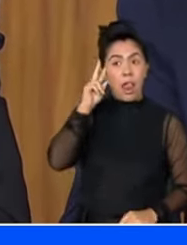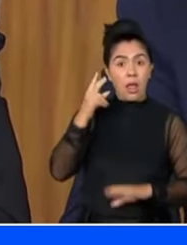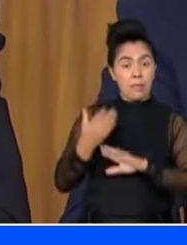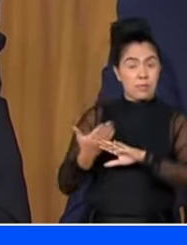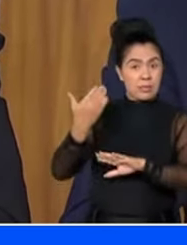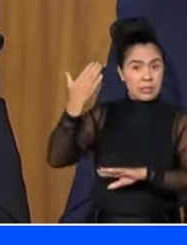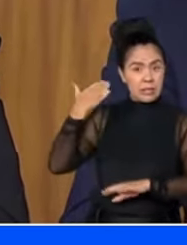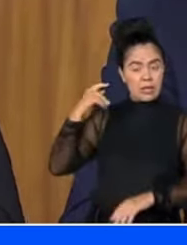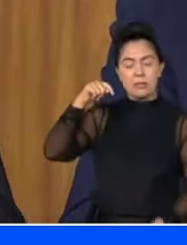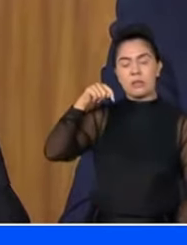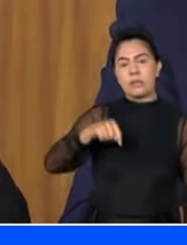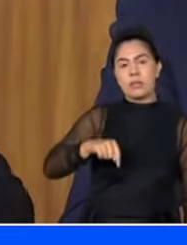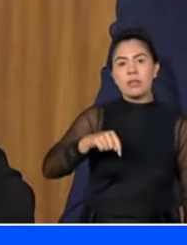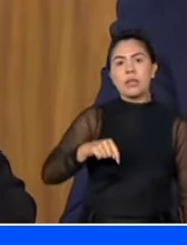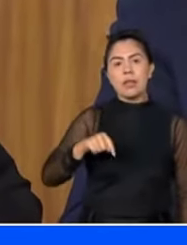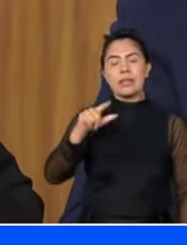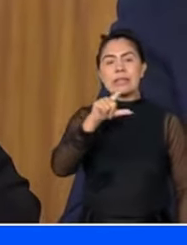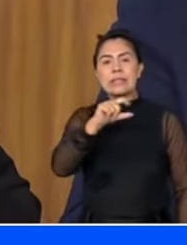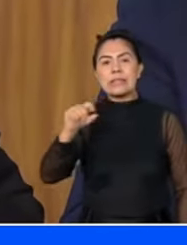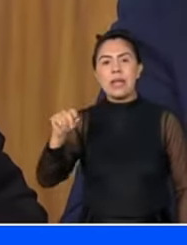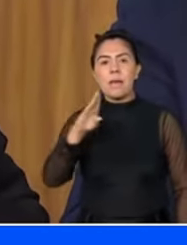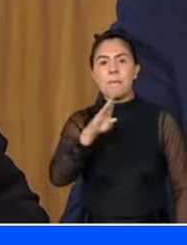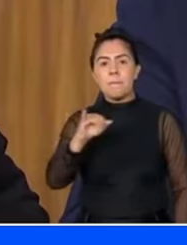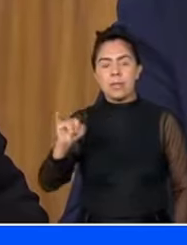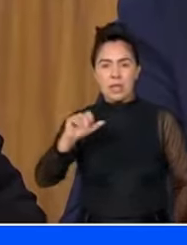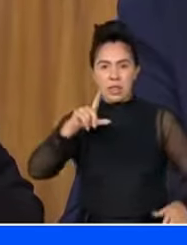de dólares de exportações, botaram um contêiner ali